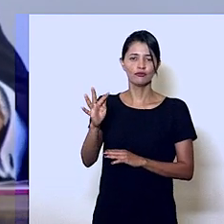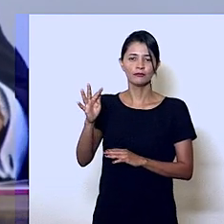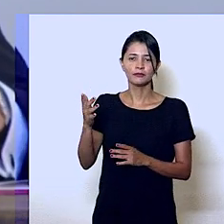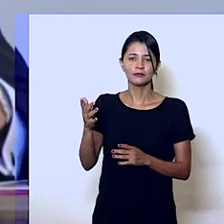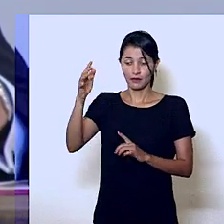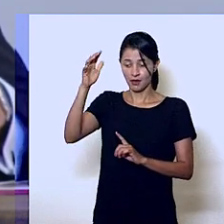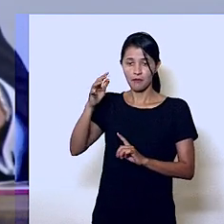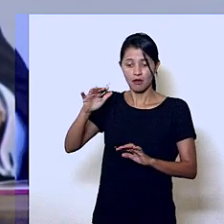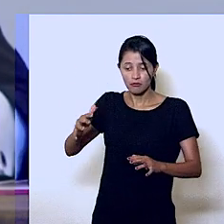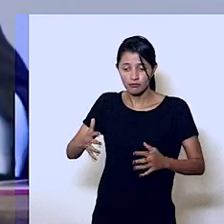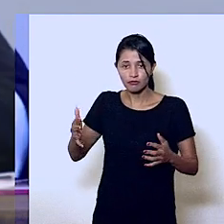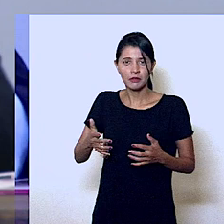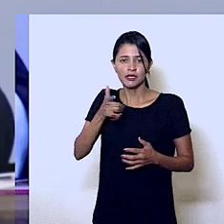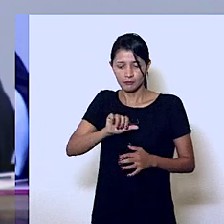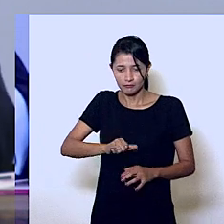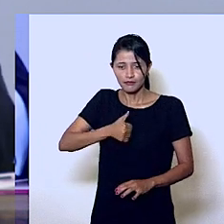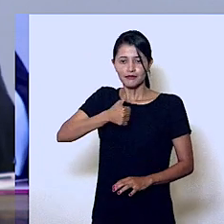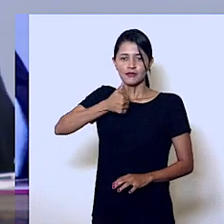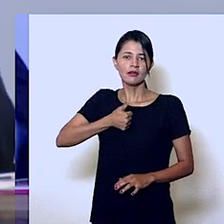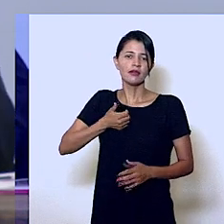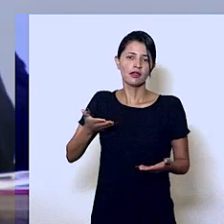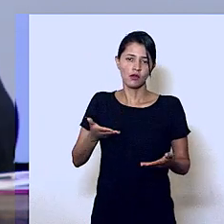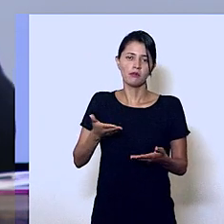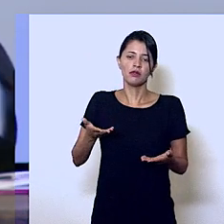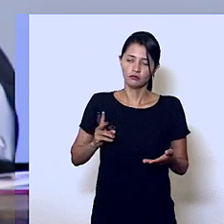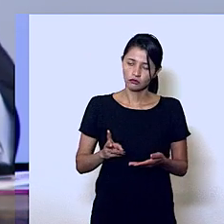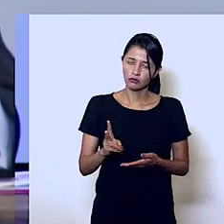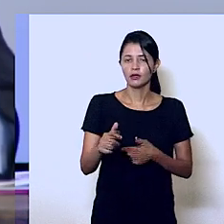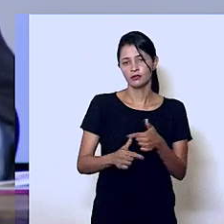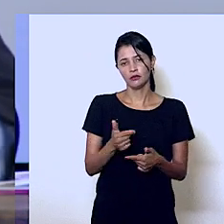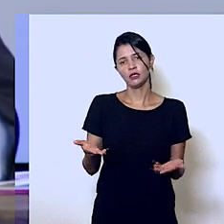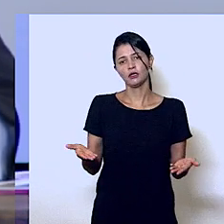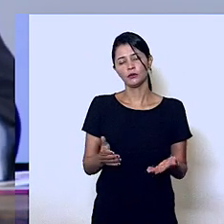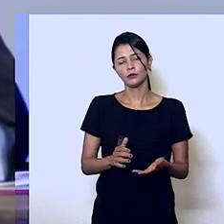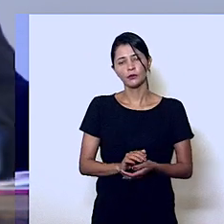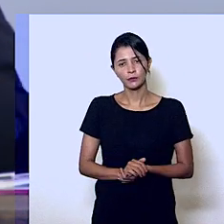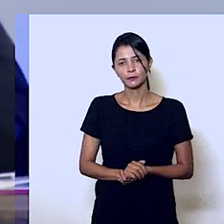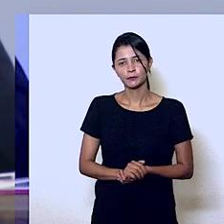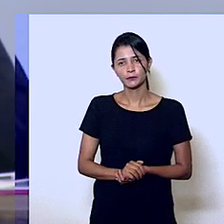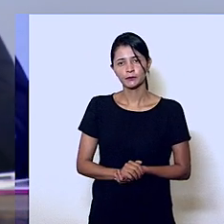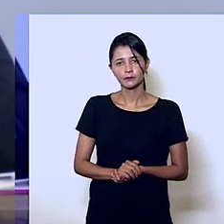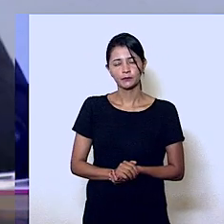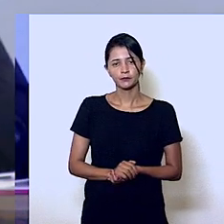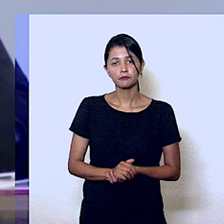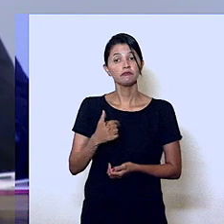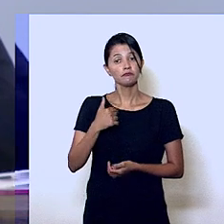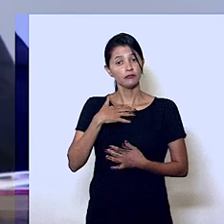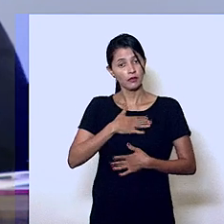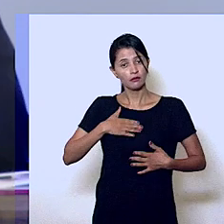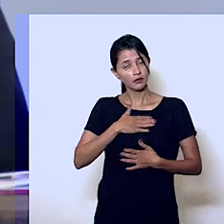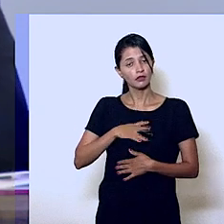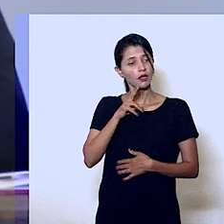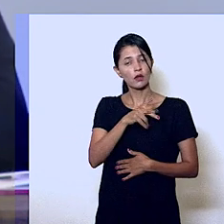para atuar no presente. Eu fico muito agradado que, nesse dia, nós tenhamos aqui a presença do ministro do Estado